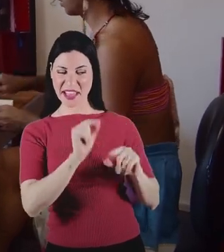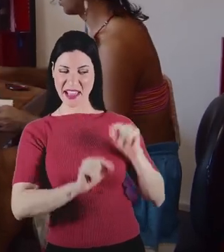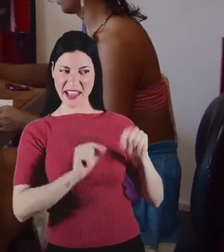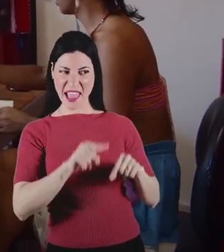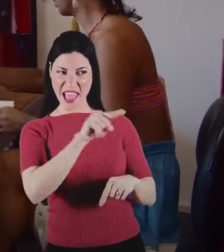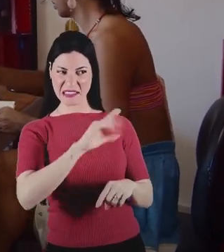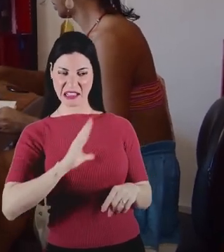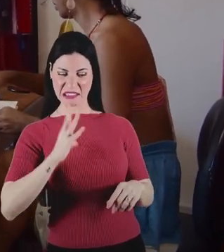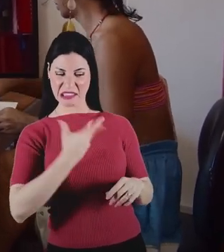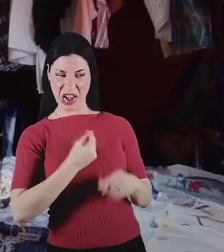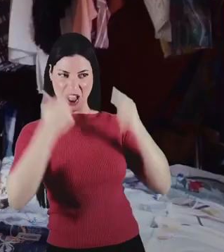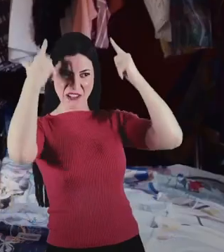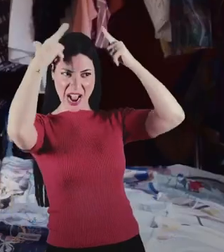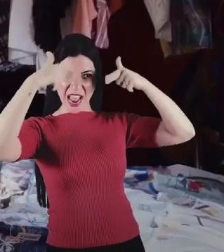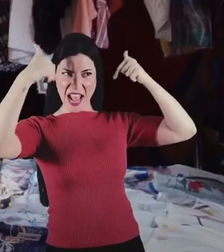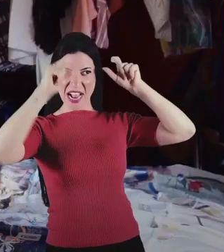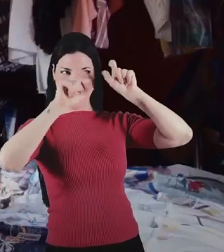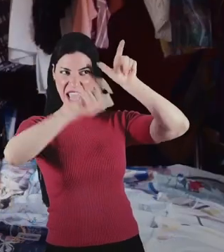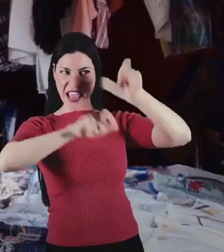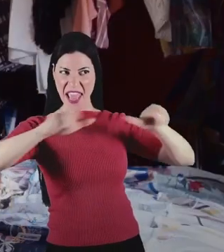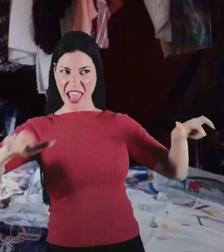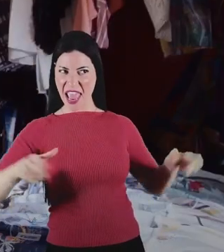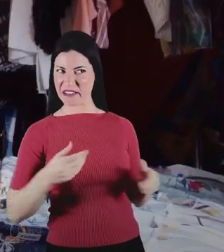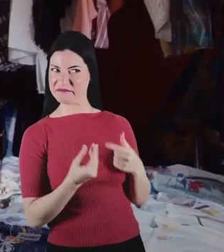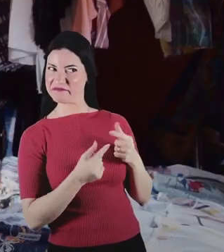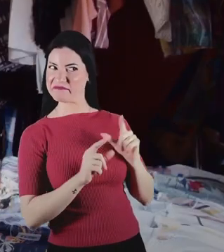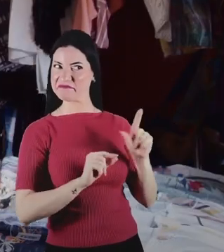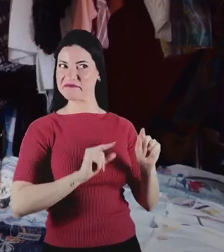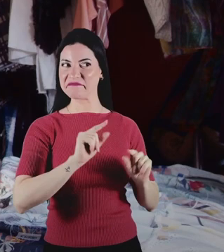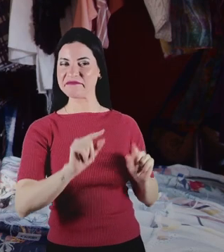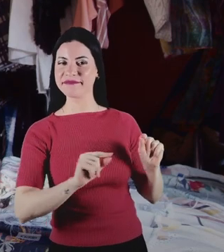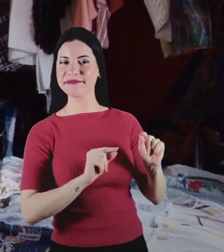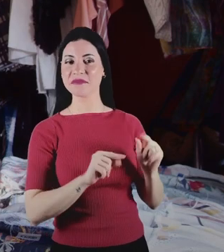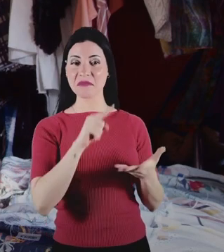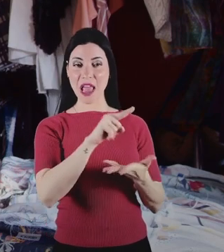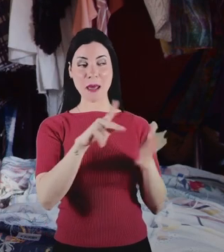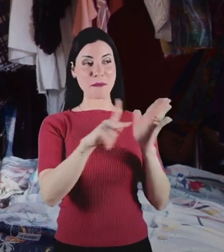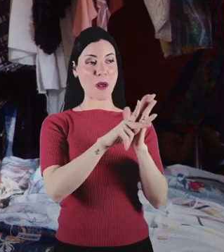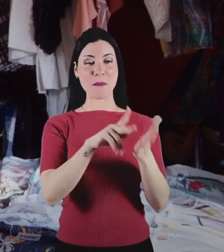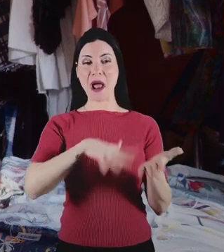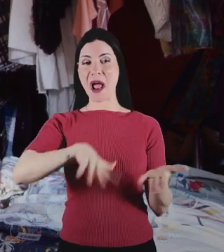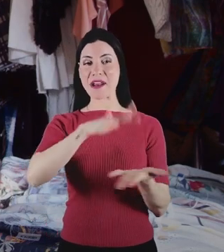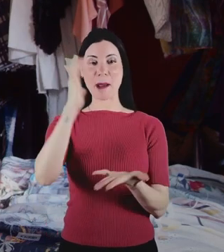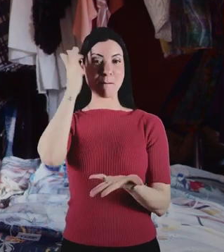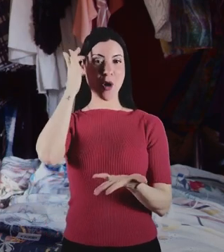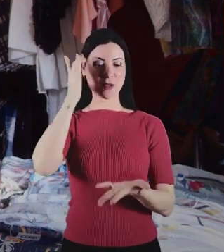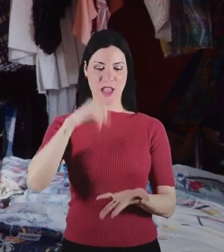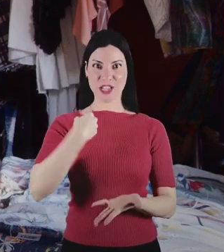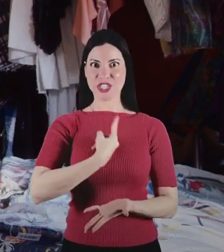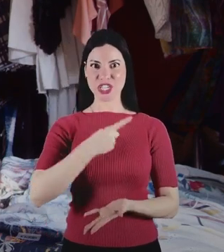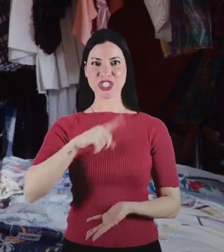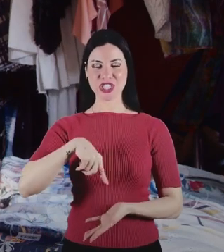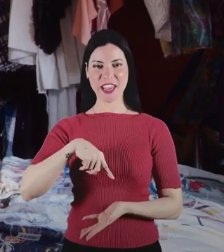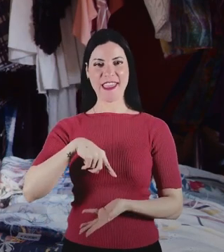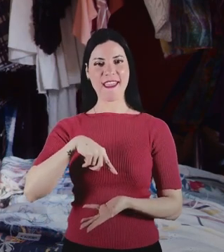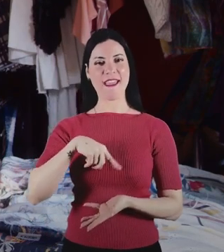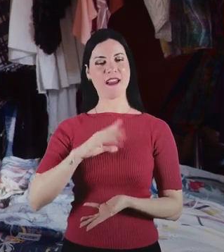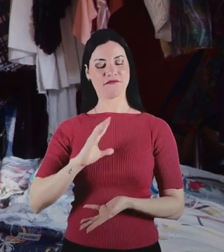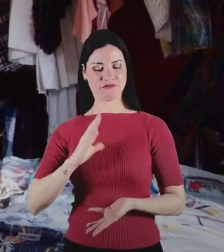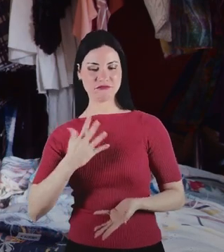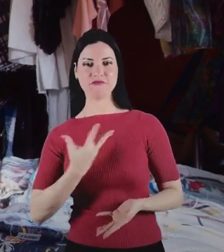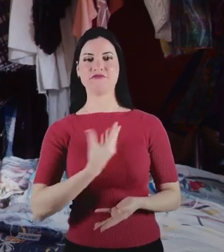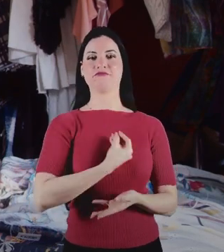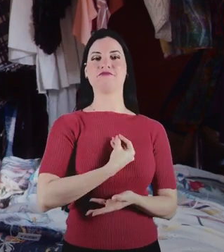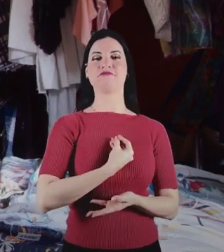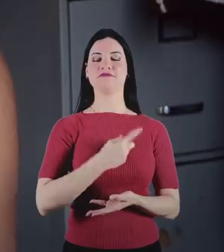trava careca. Eu vi o trabalho dela com a moda, querendo ou não. É, a gente que é travesti, né, que são as pessoas